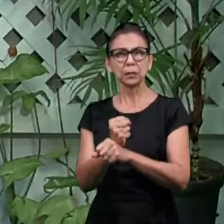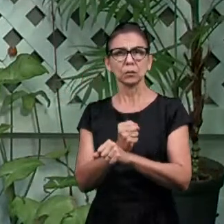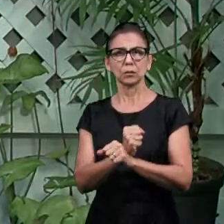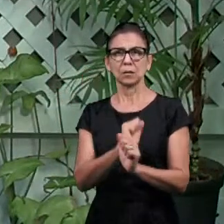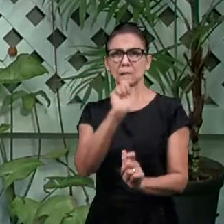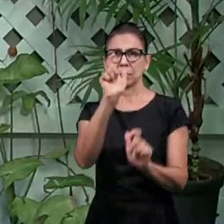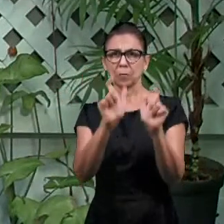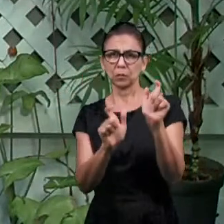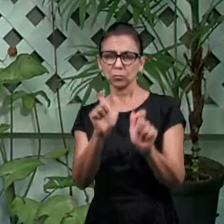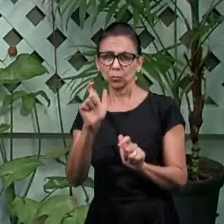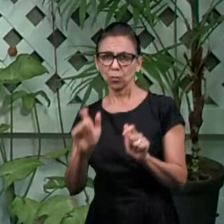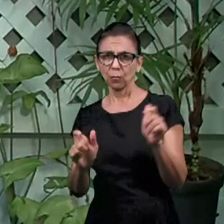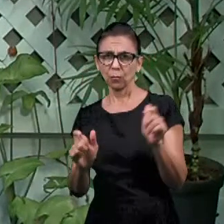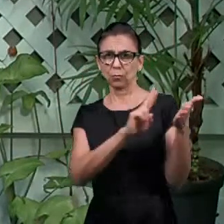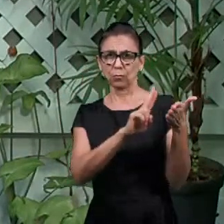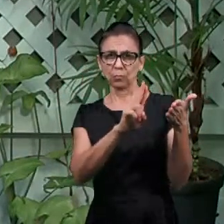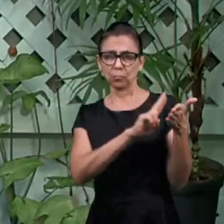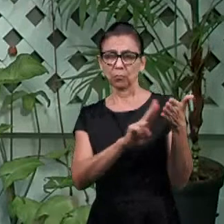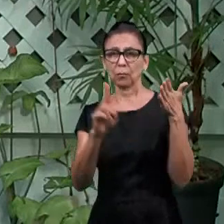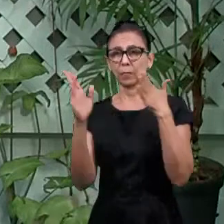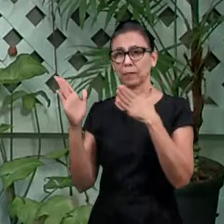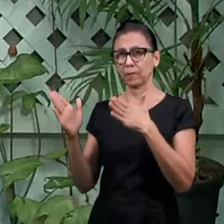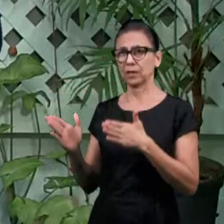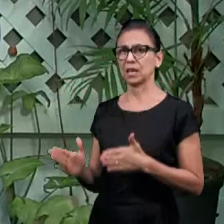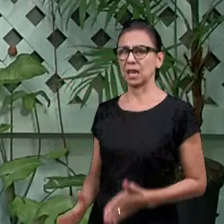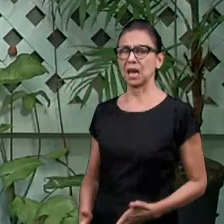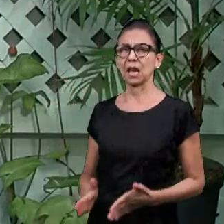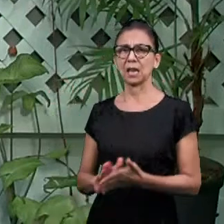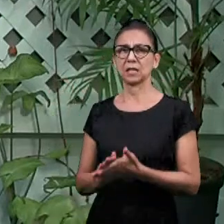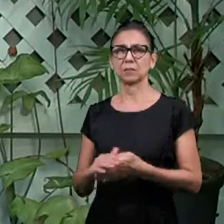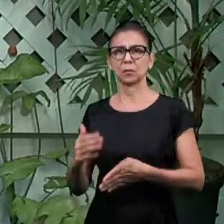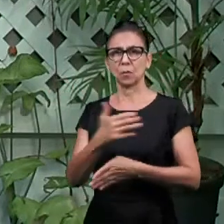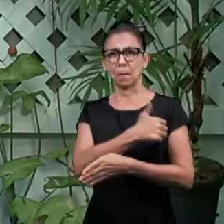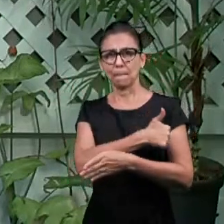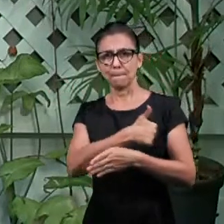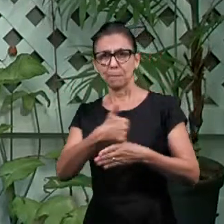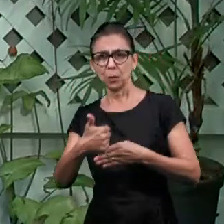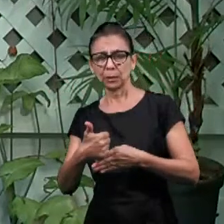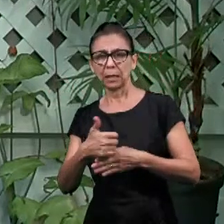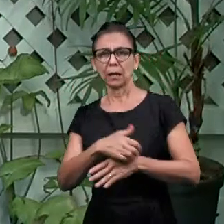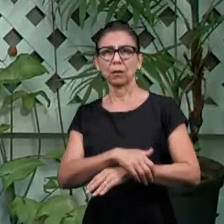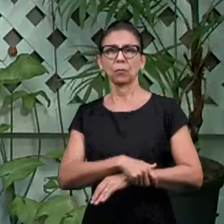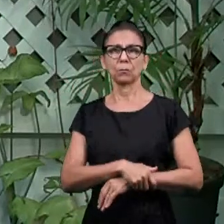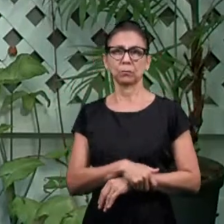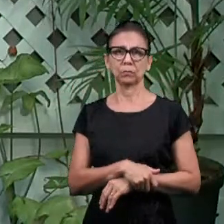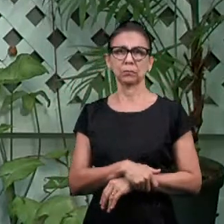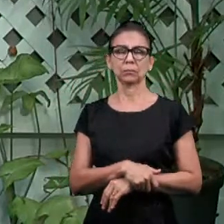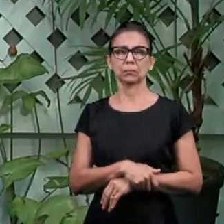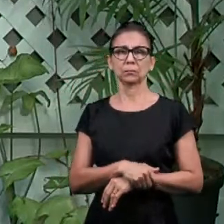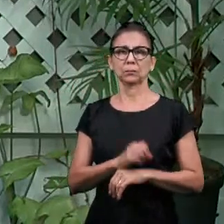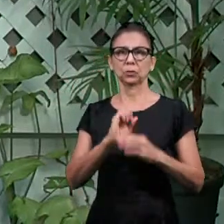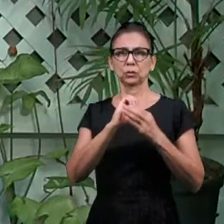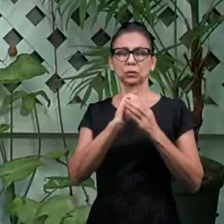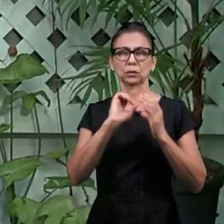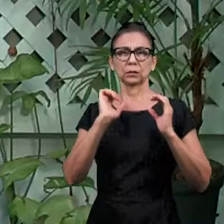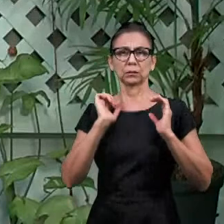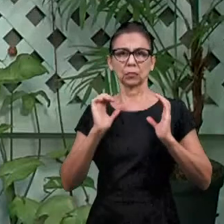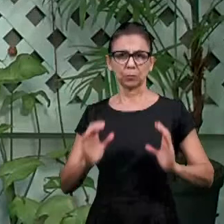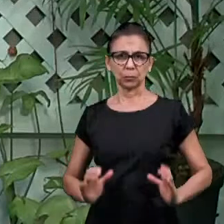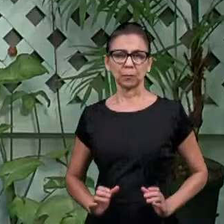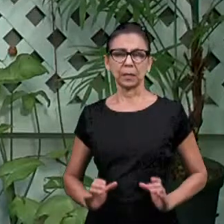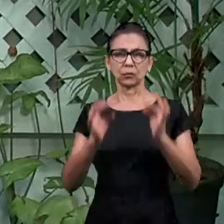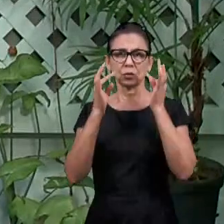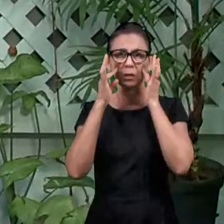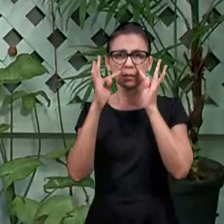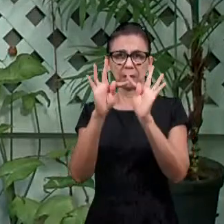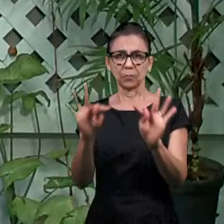palavras, pessoas de moral, pessoas de caráter, pessoas de fé, porque a fé só se abriga